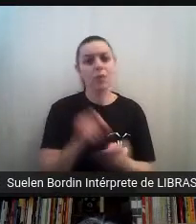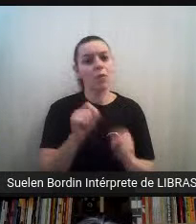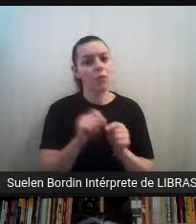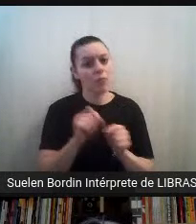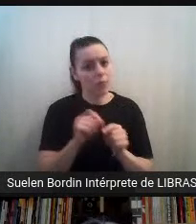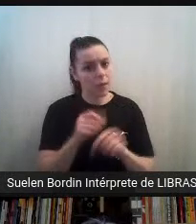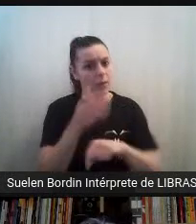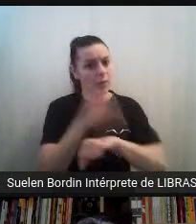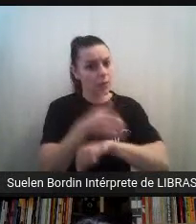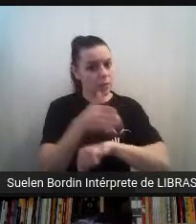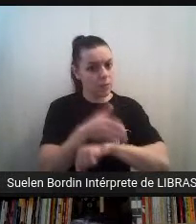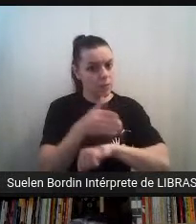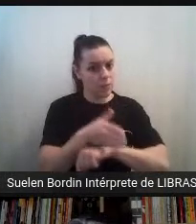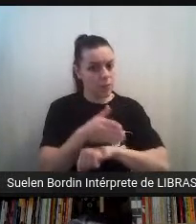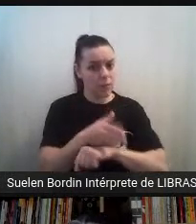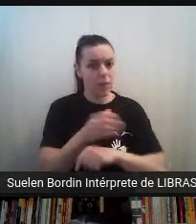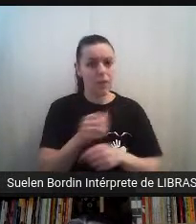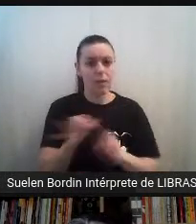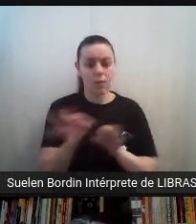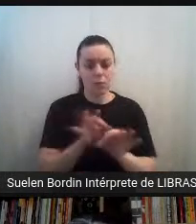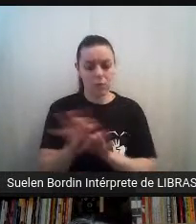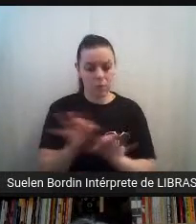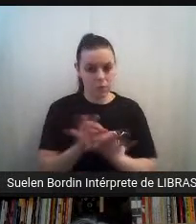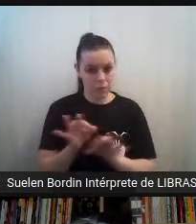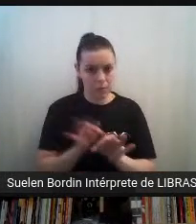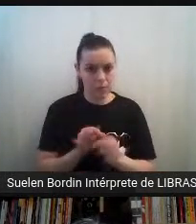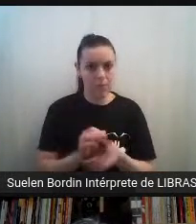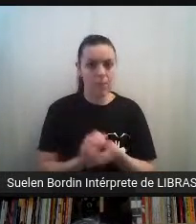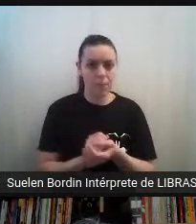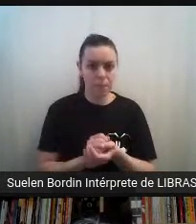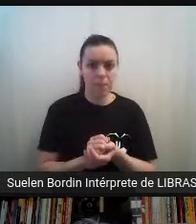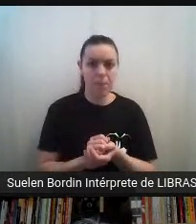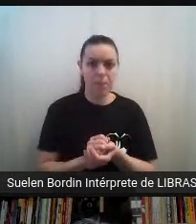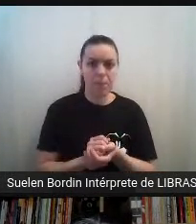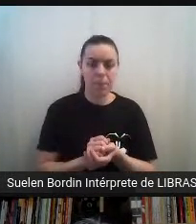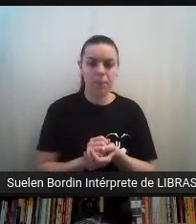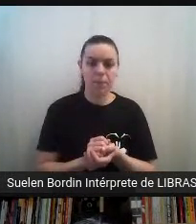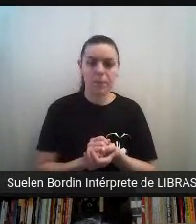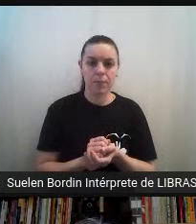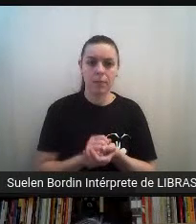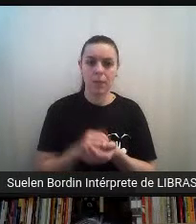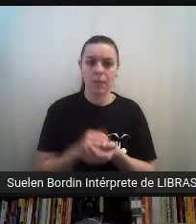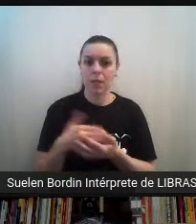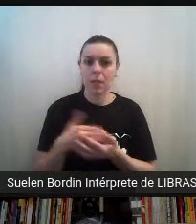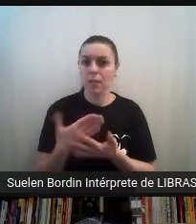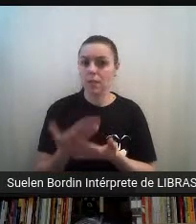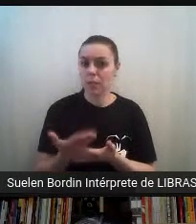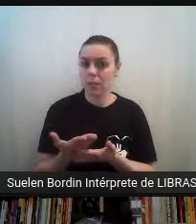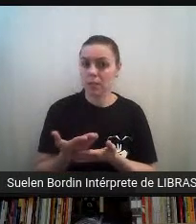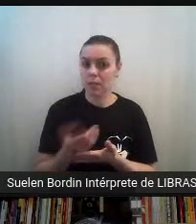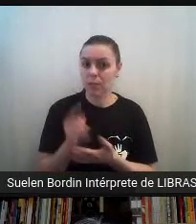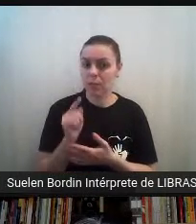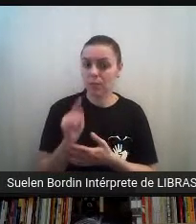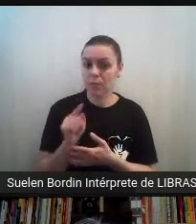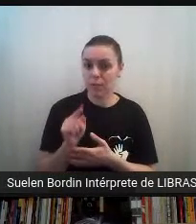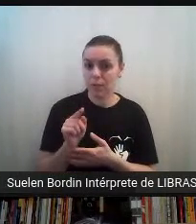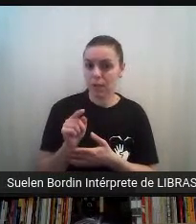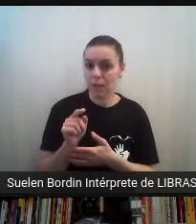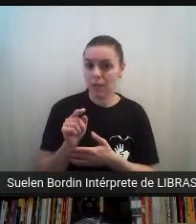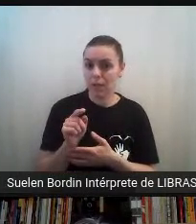cursos me preparando. E aí, para você aplicar,